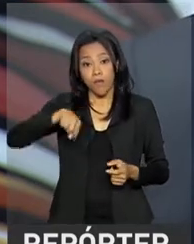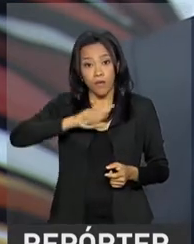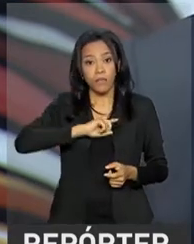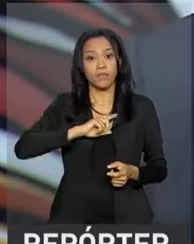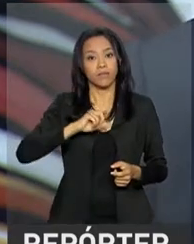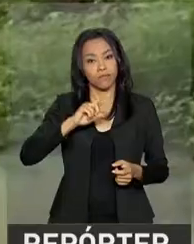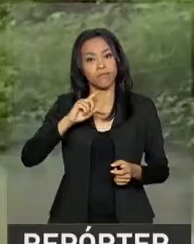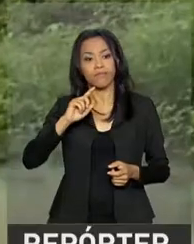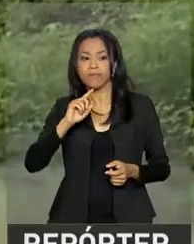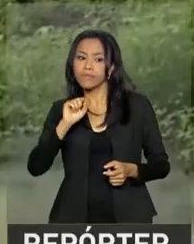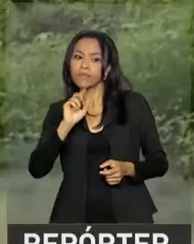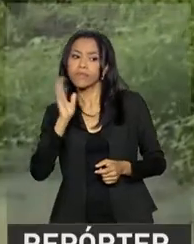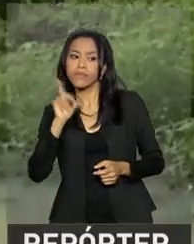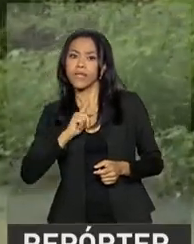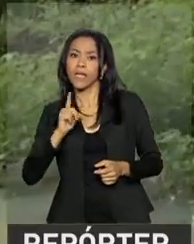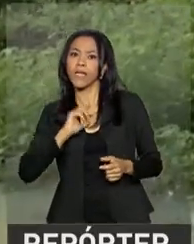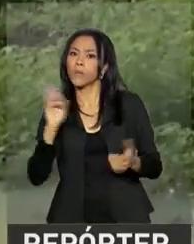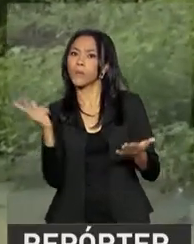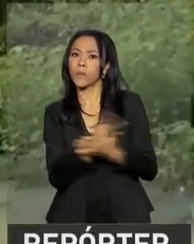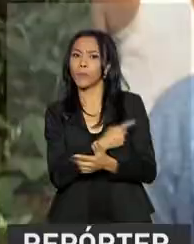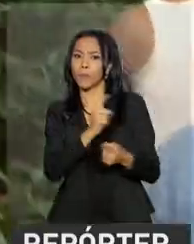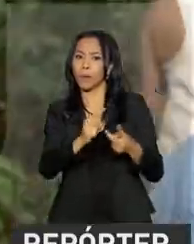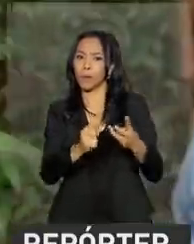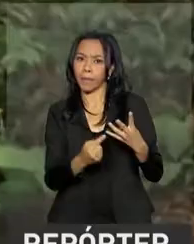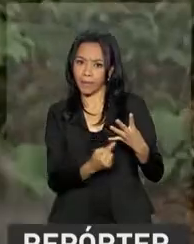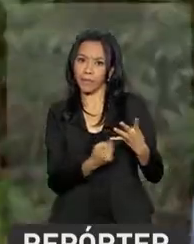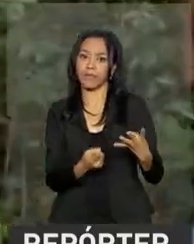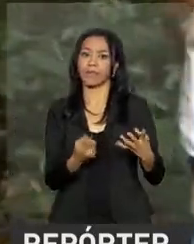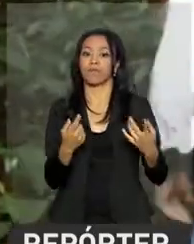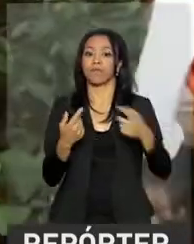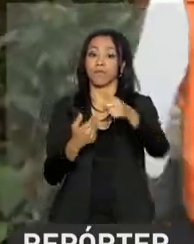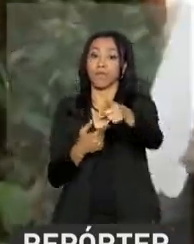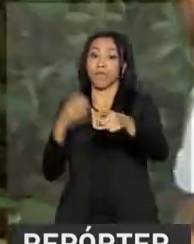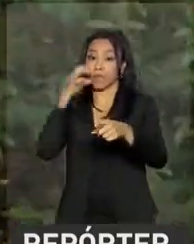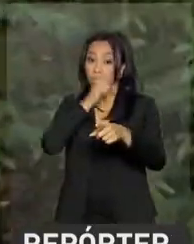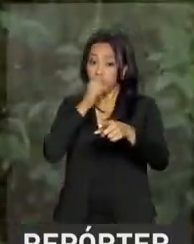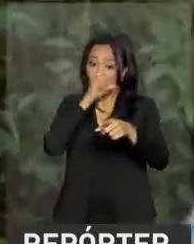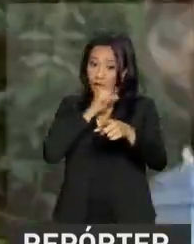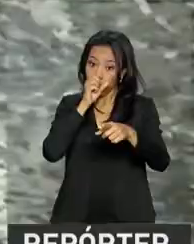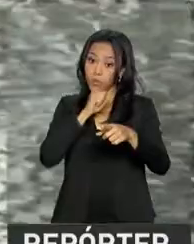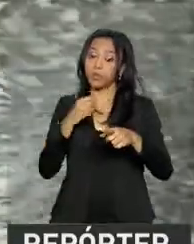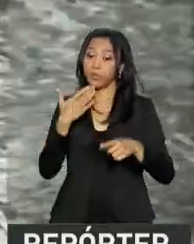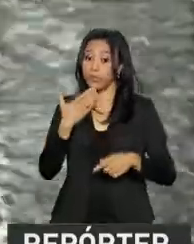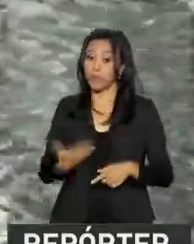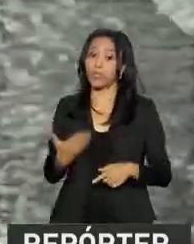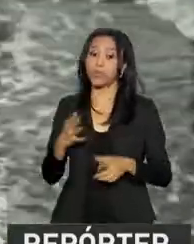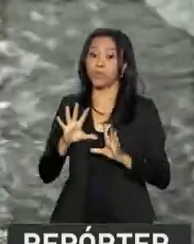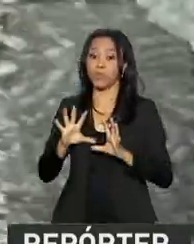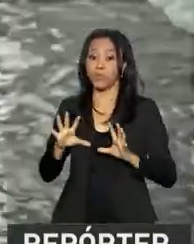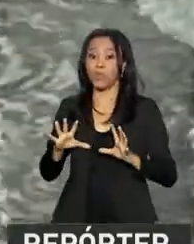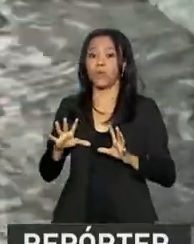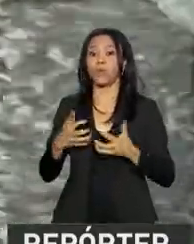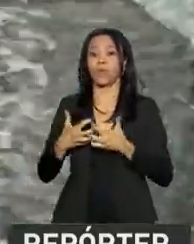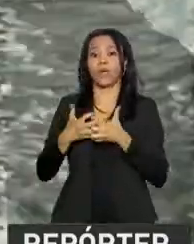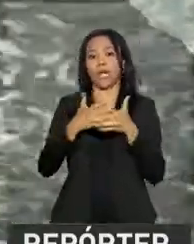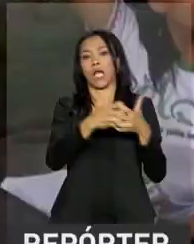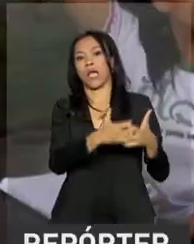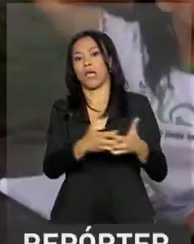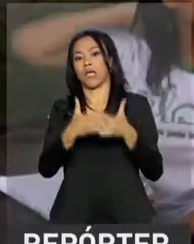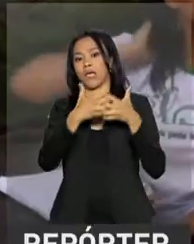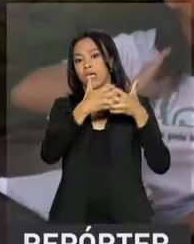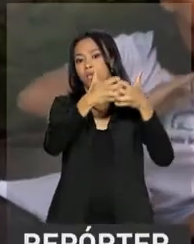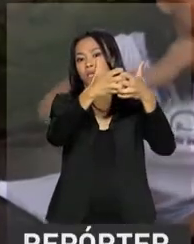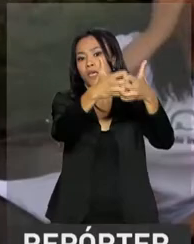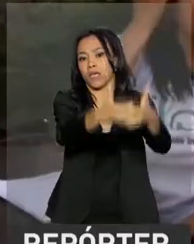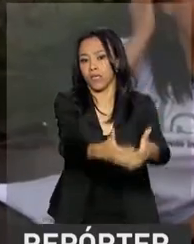existem no sábado o ministério da integração nacional já havia autorizado o deslocamento de uma carreta para garantir a distribuição